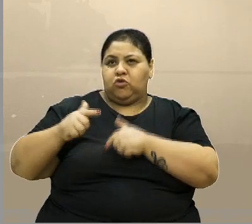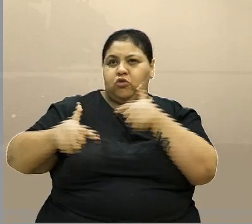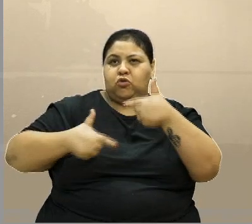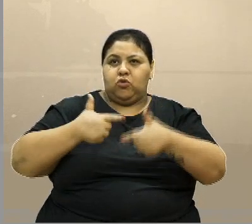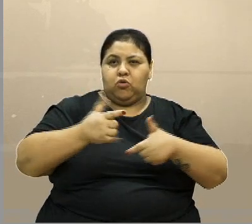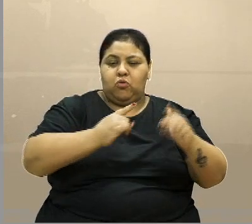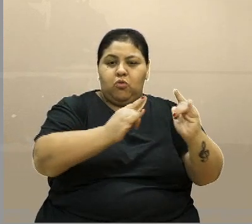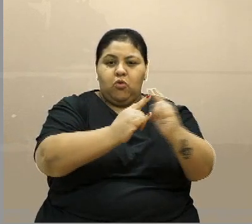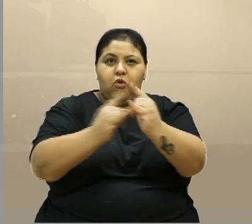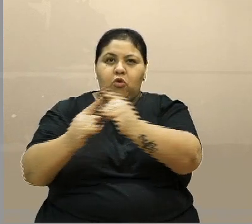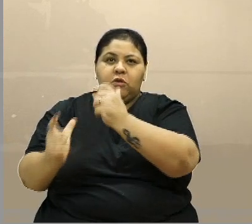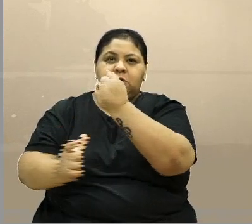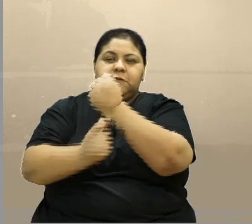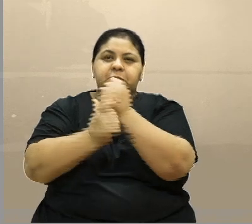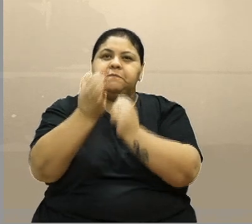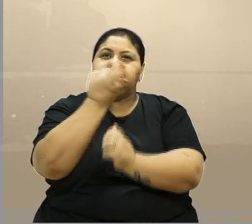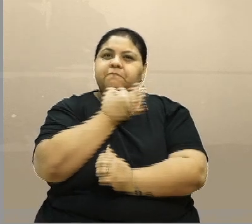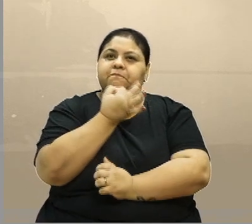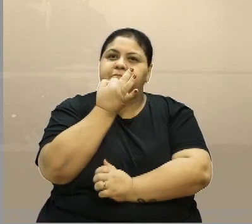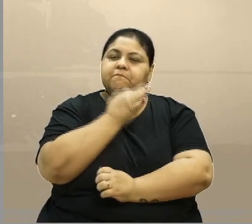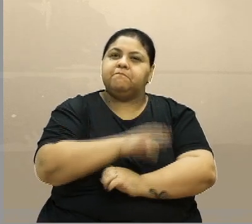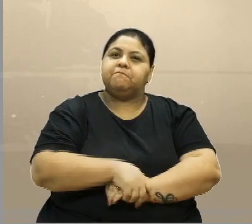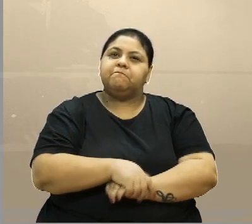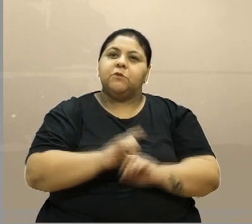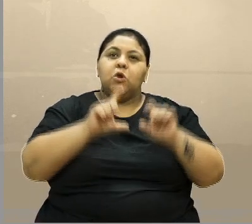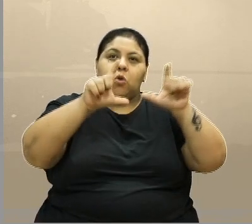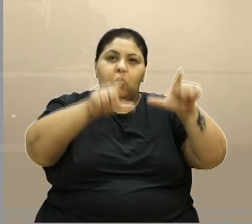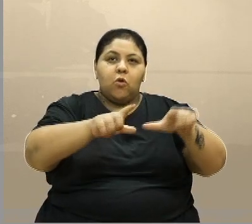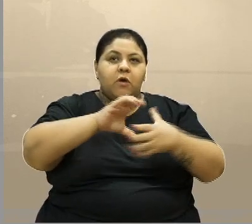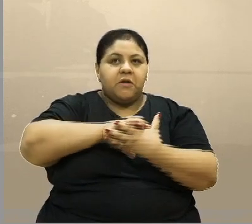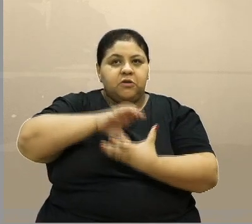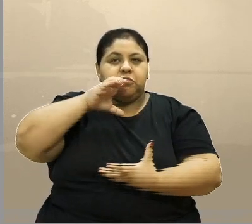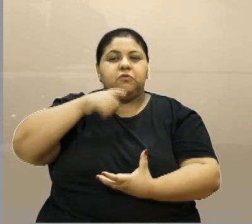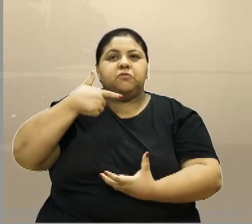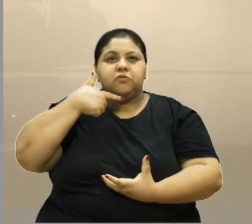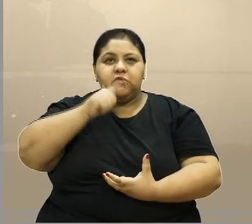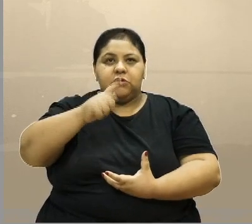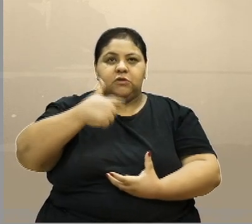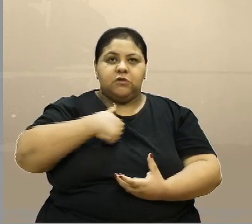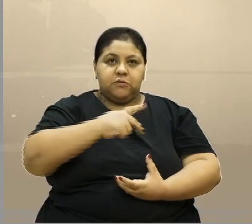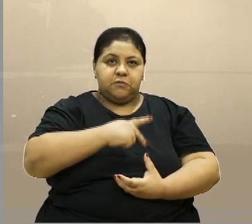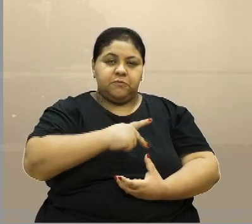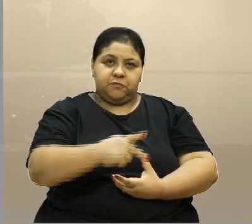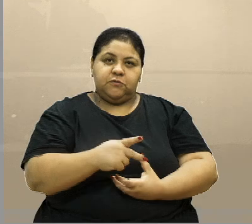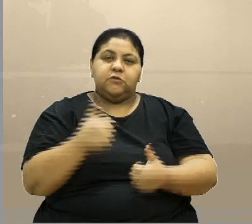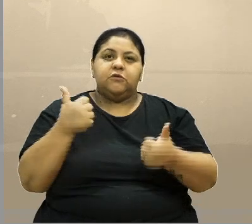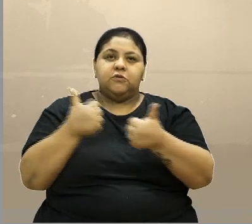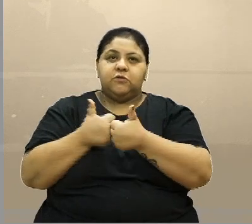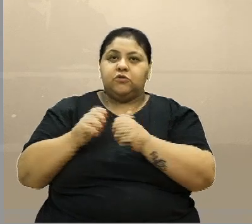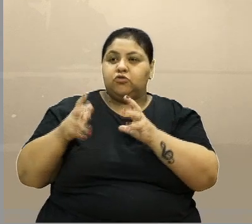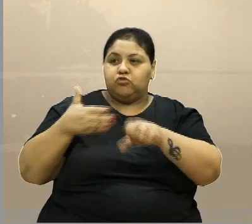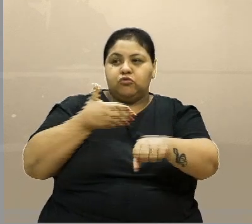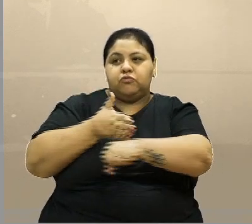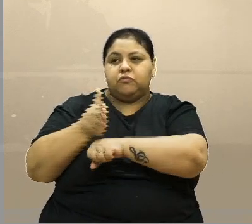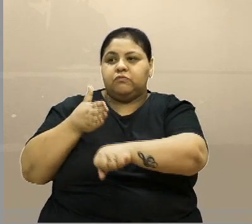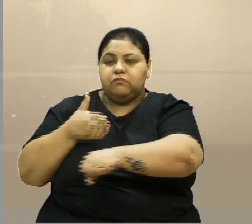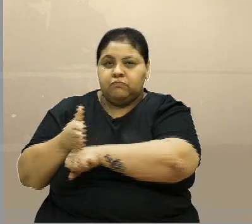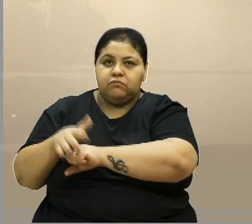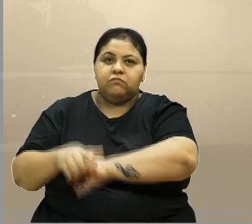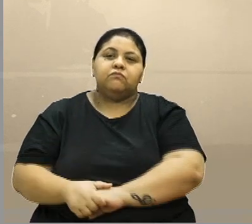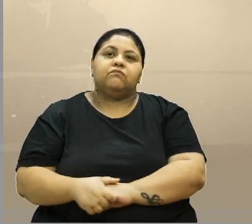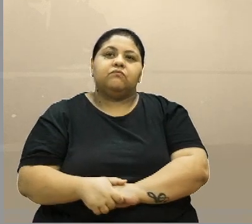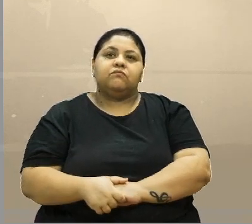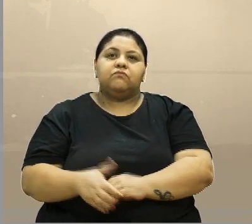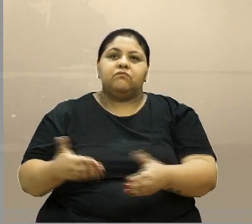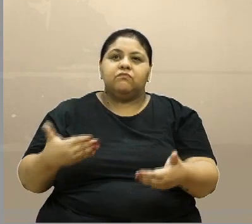de segurança de Caxias. O cartório do idoso foi uma grande conquista, quando fui presidente da Comissão do Idoso, junto com todos os membros da comissão. A